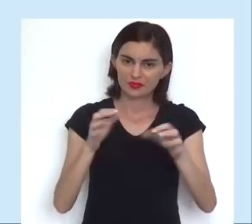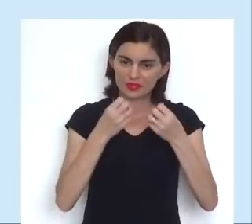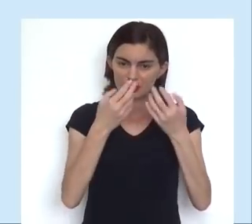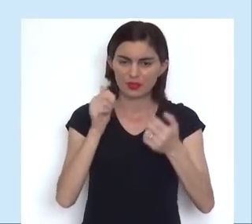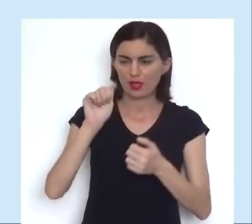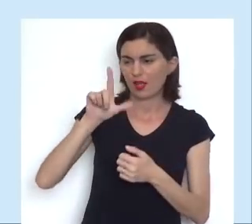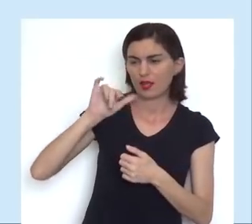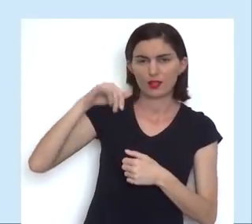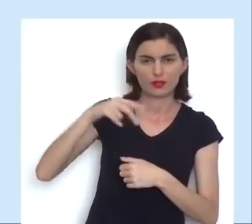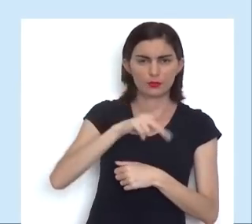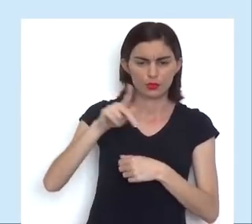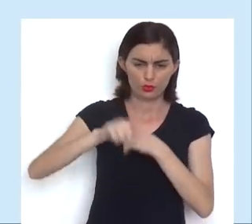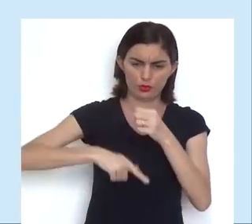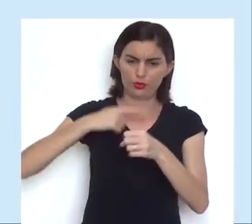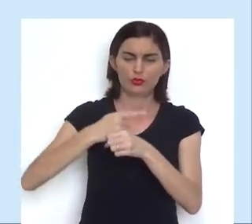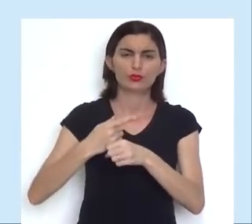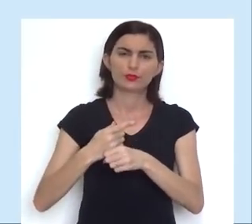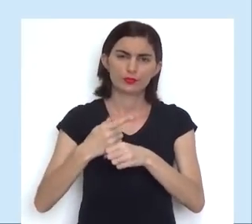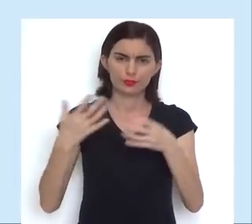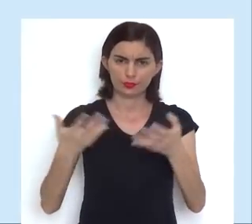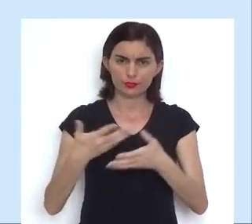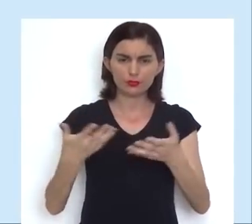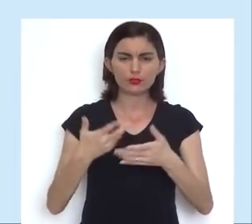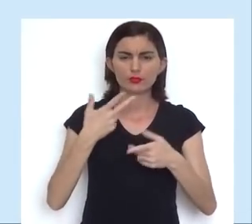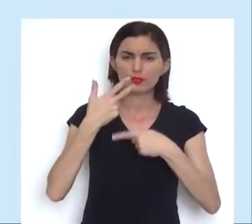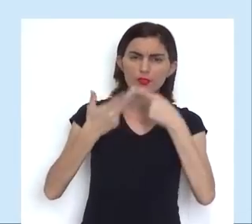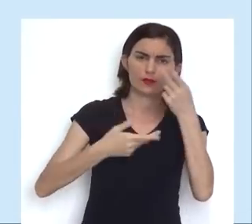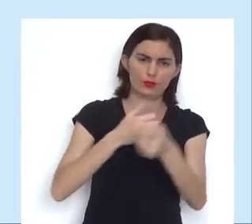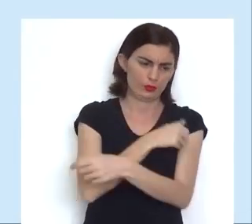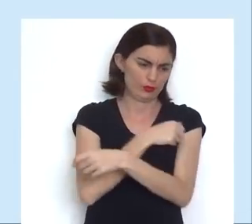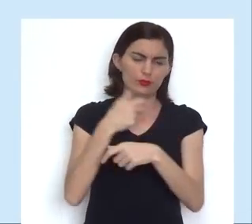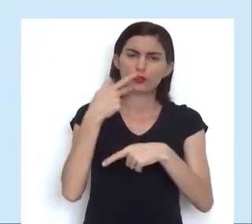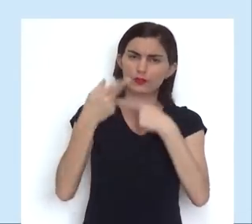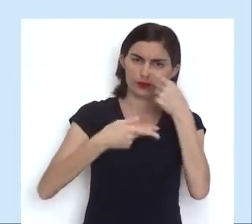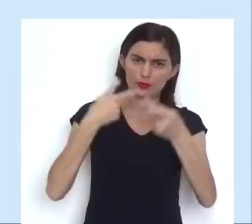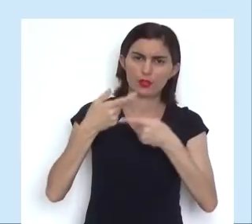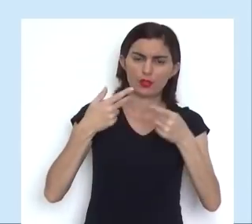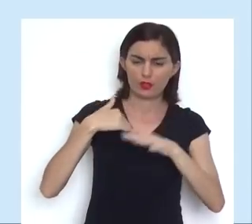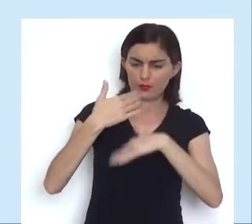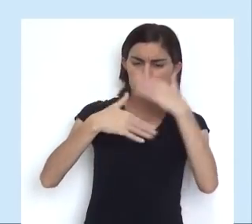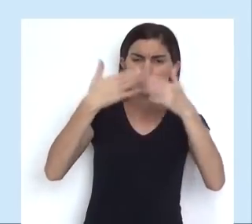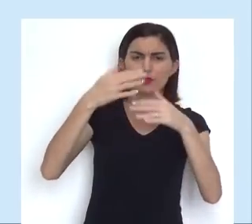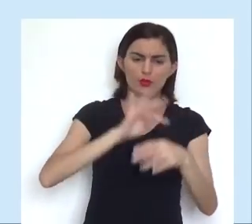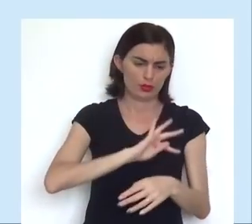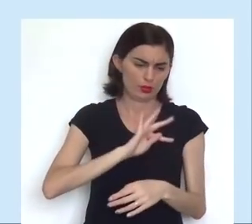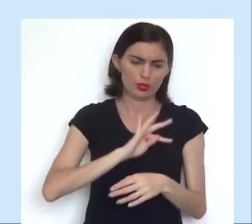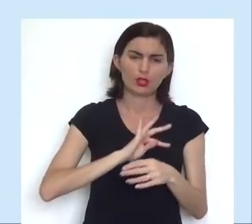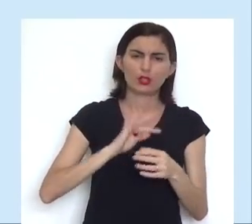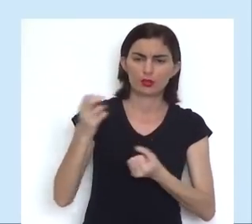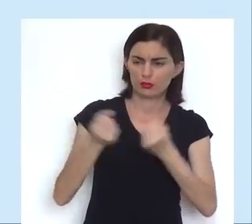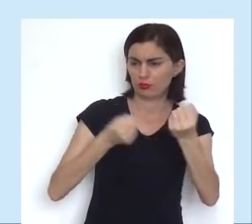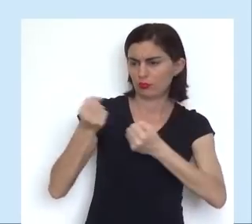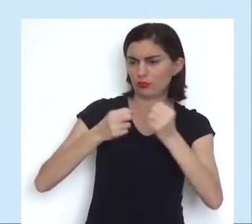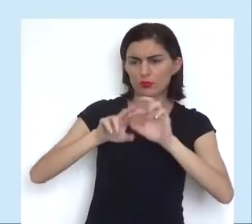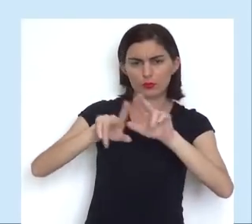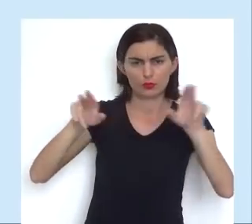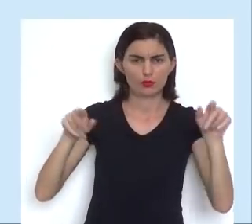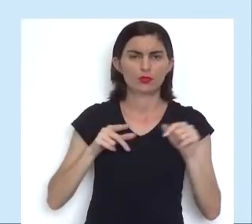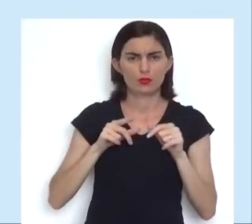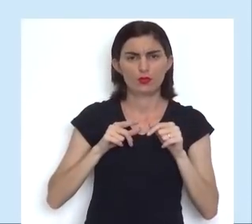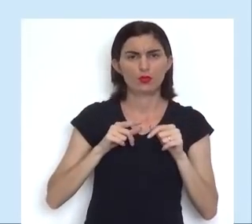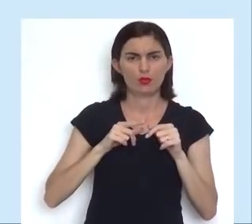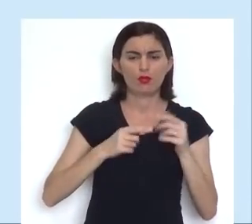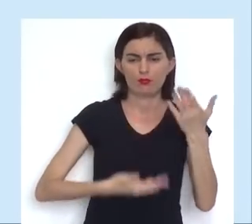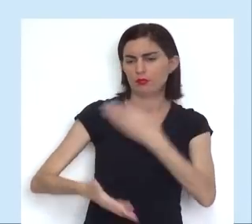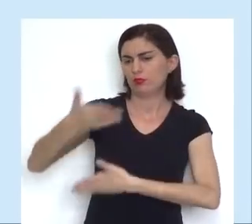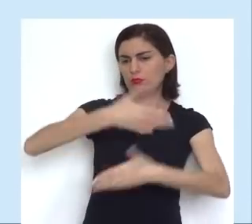Olá, gente. Meu nome é Alisson, professor de Geografia, tá? Nós vamos falar um pouquinho sobre a evolução das técnicas dos transportes, tá? Como